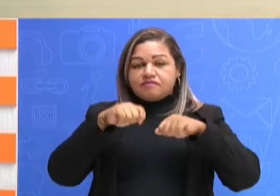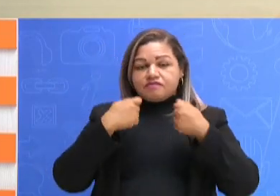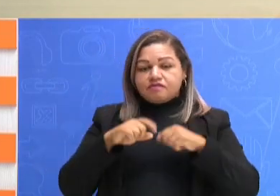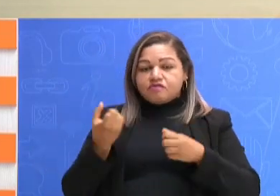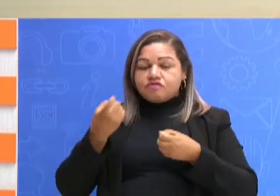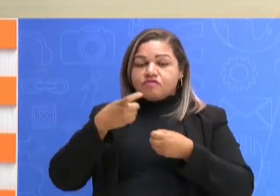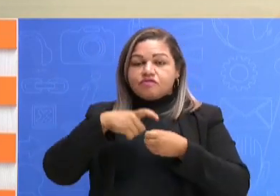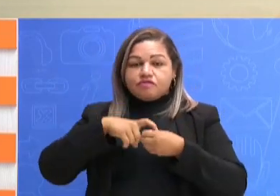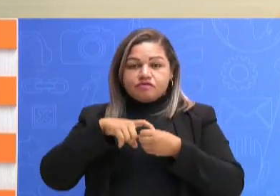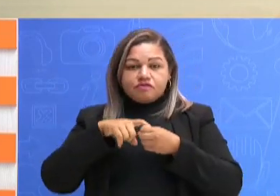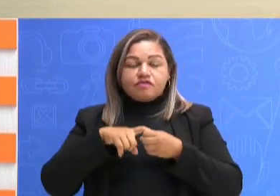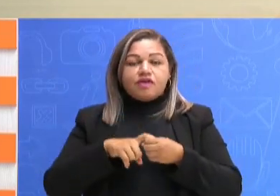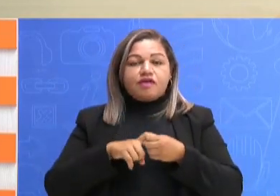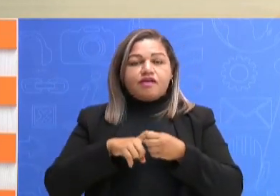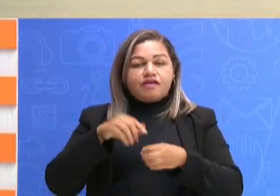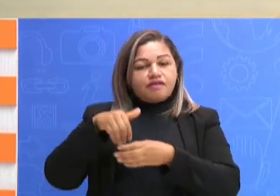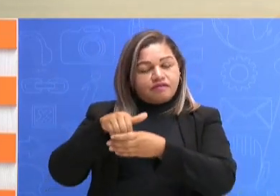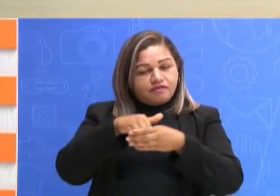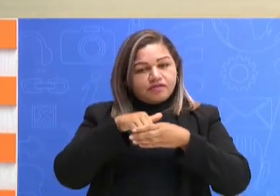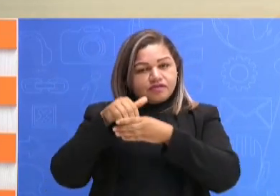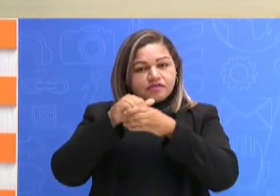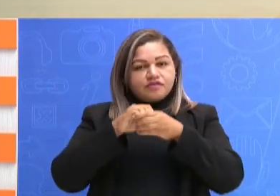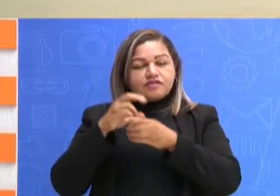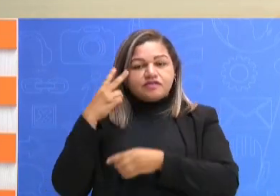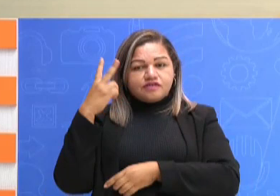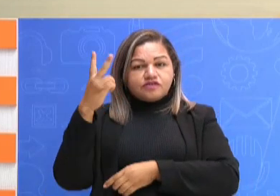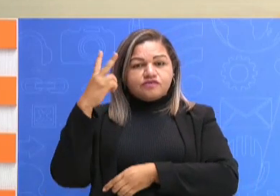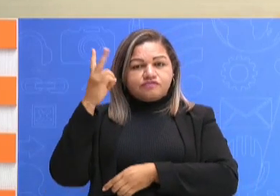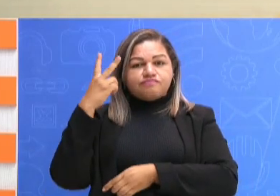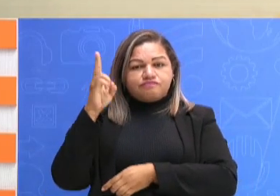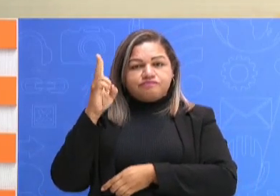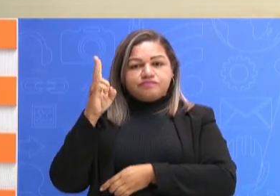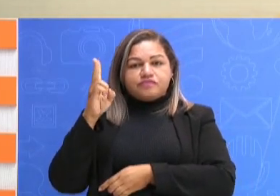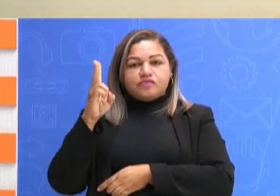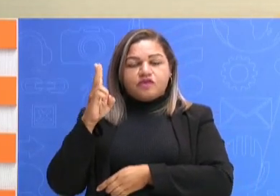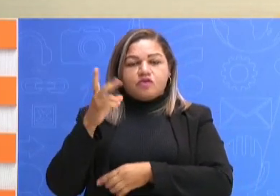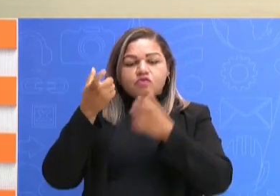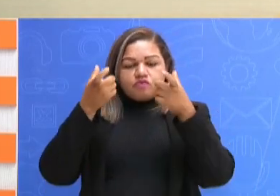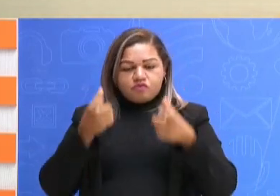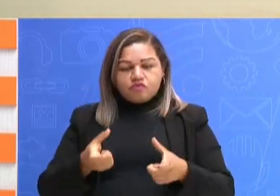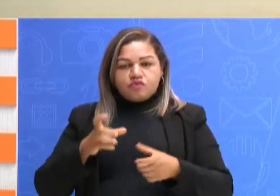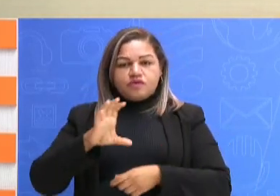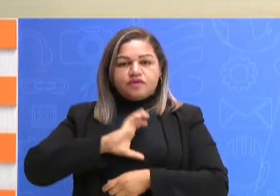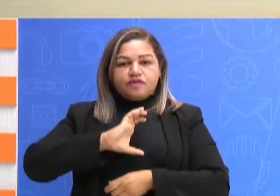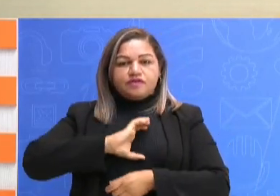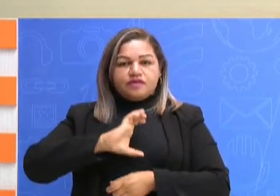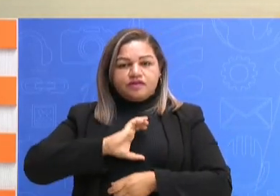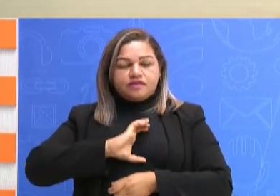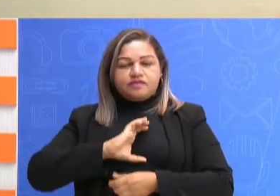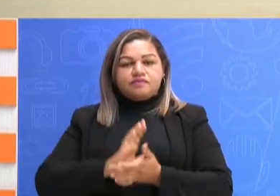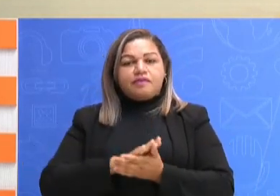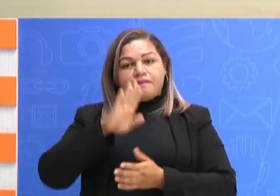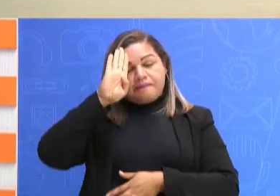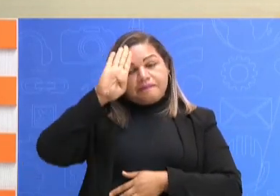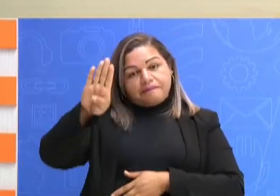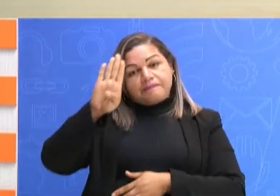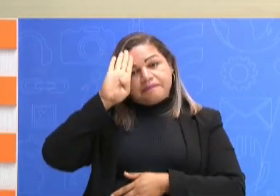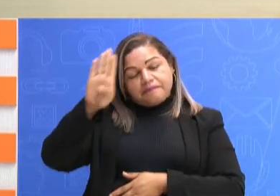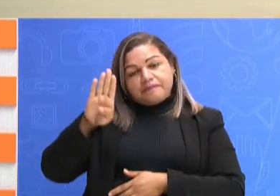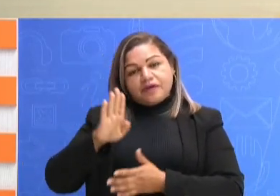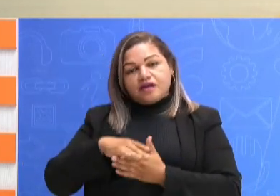a gente vote no nós, caxiense, e que a gente valorize o local, a cidade de Caxias, mas